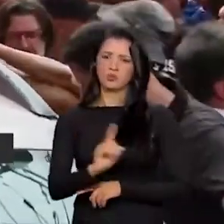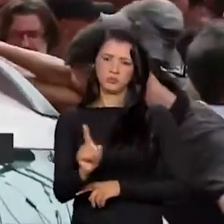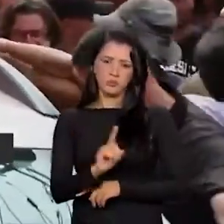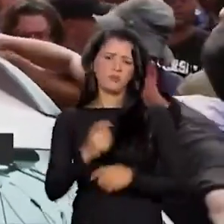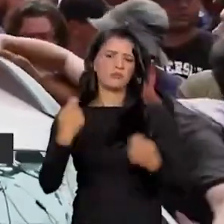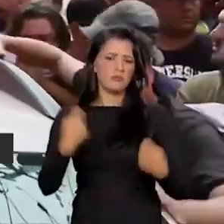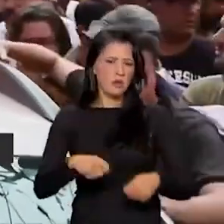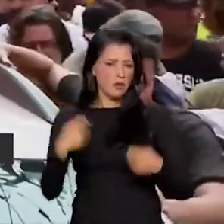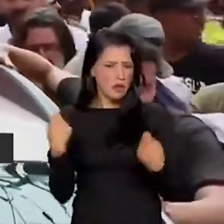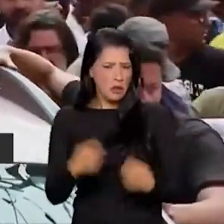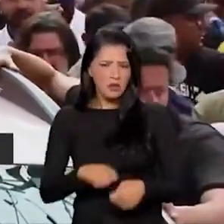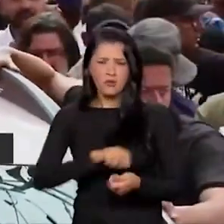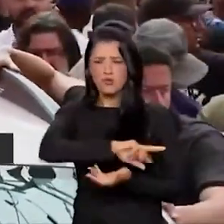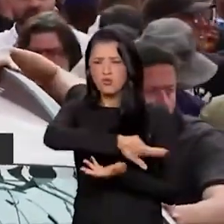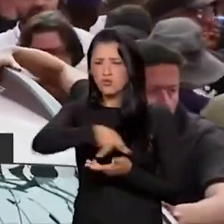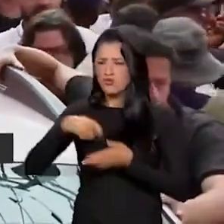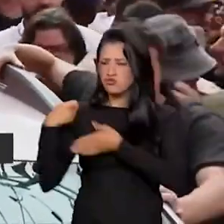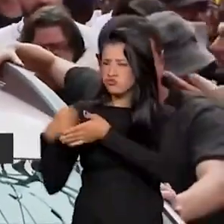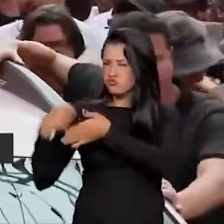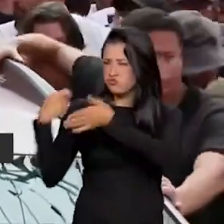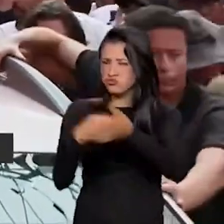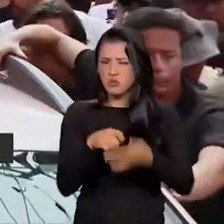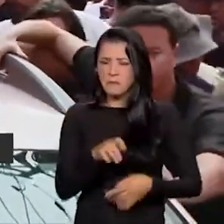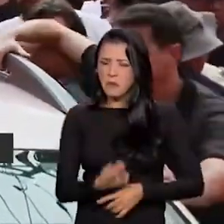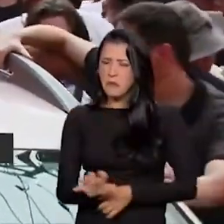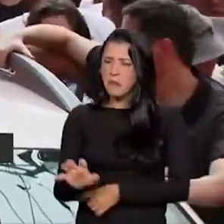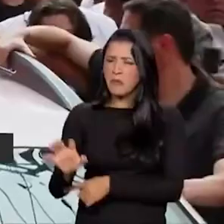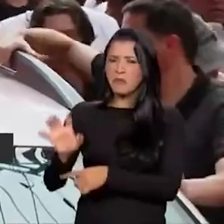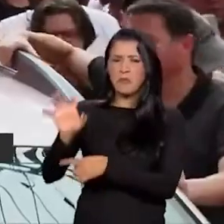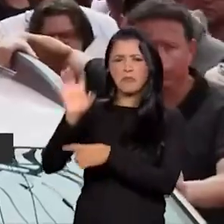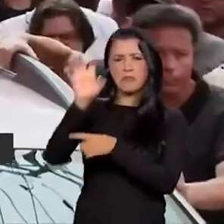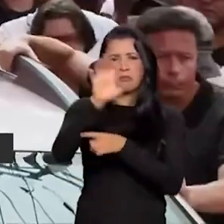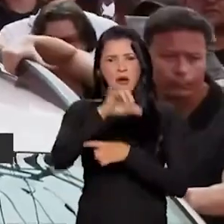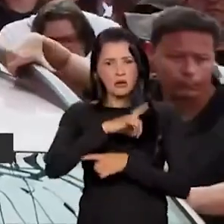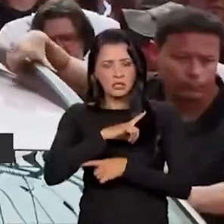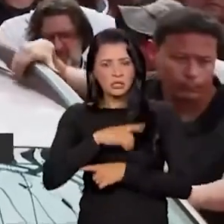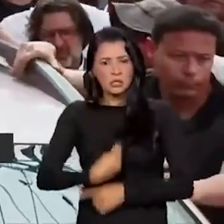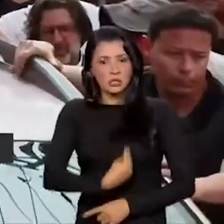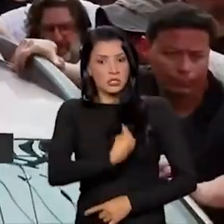Demandou lutas em diversas regiões, onde era grande a